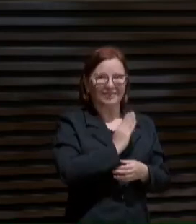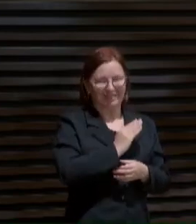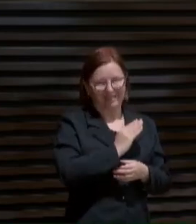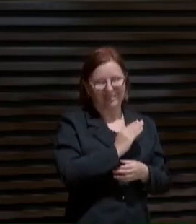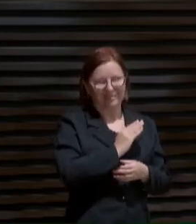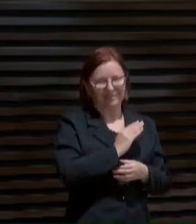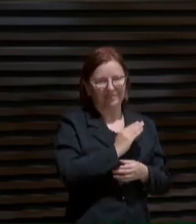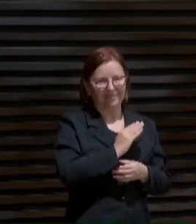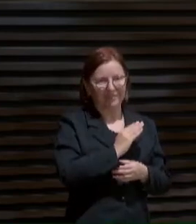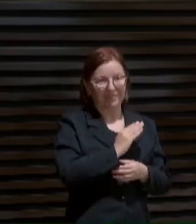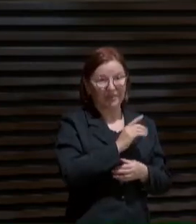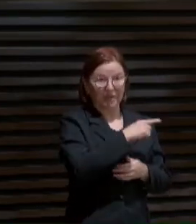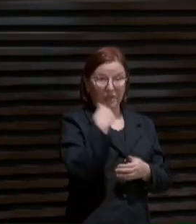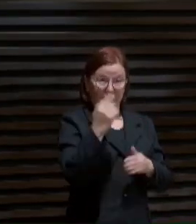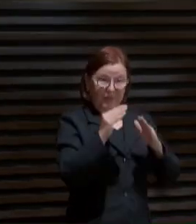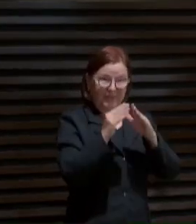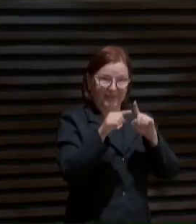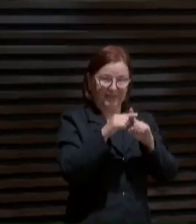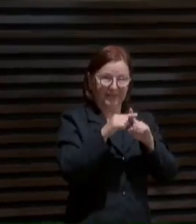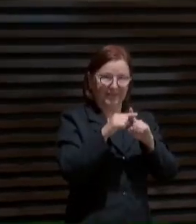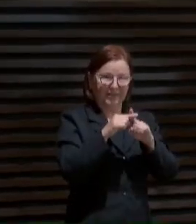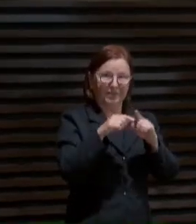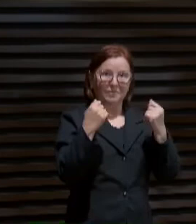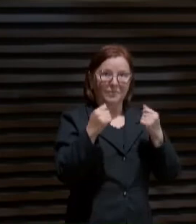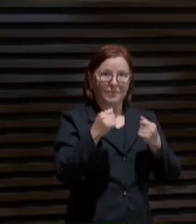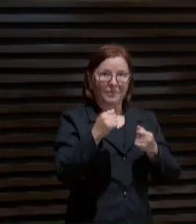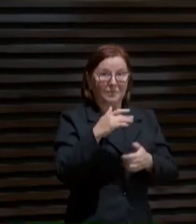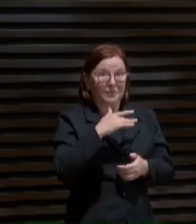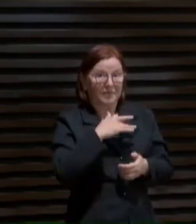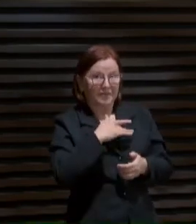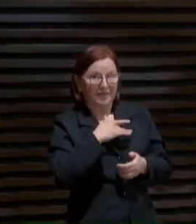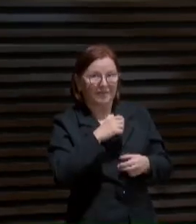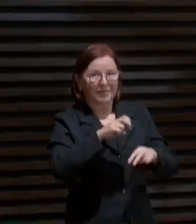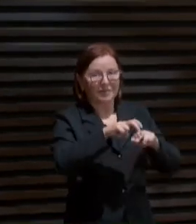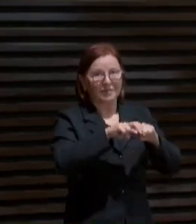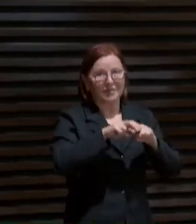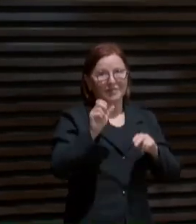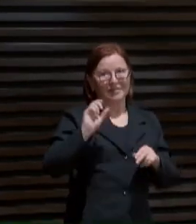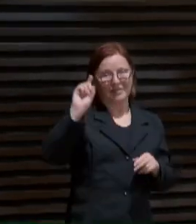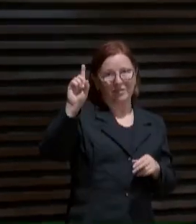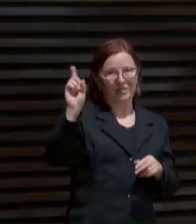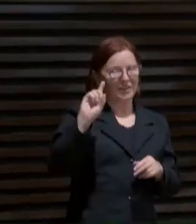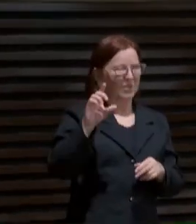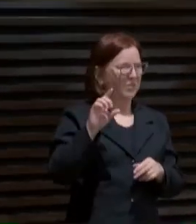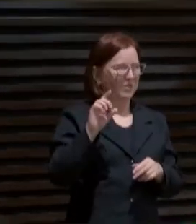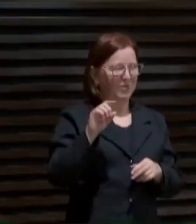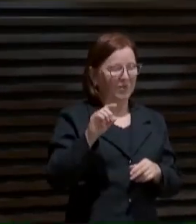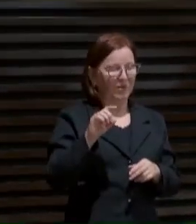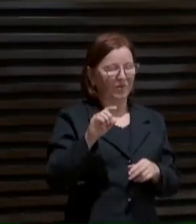sejamos impactados por sua palavra e não seja mais uma manhã mais uma reunião